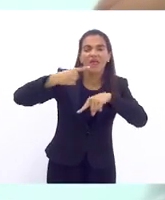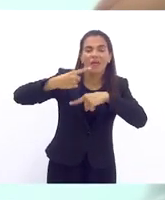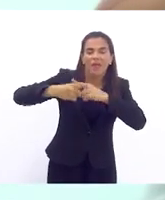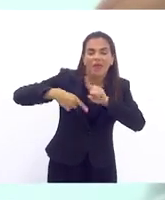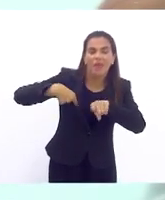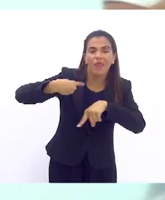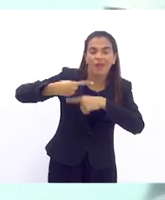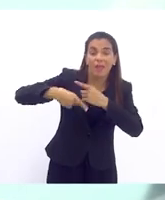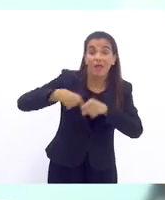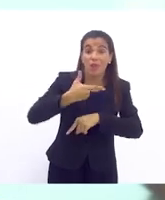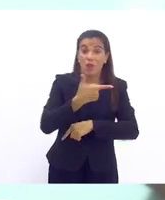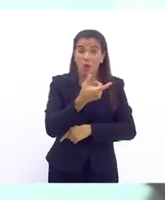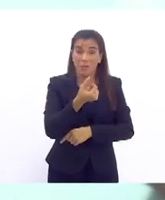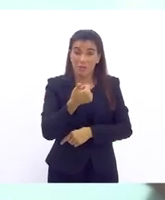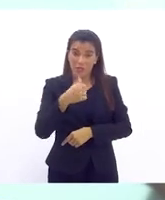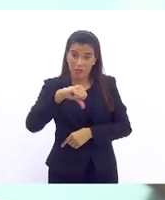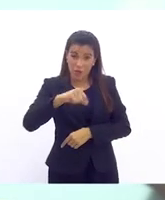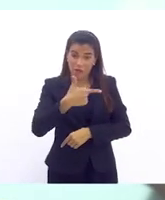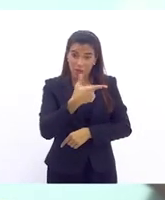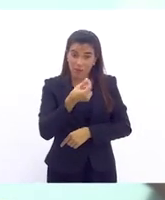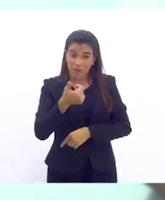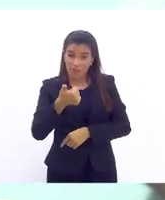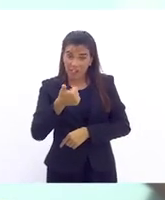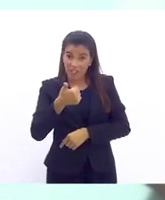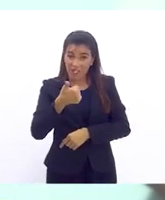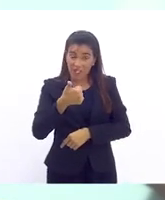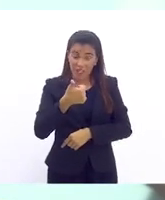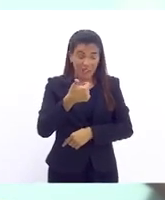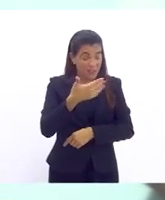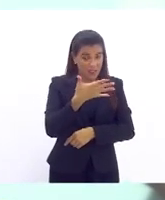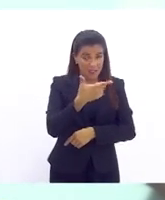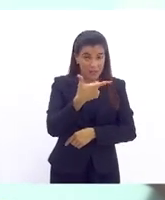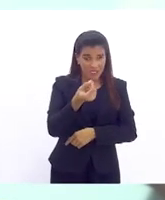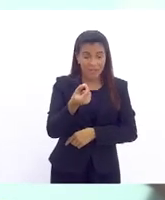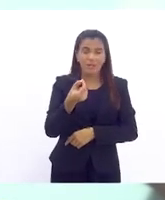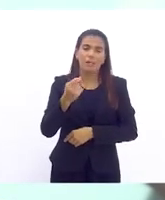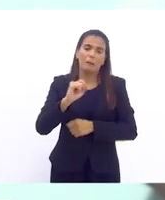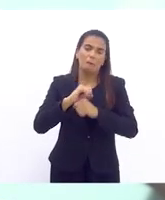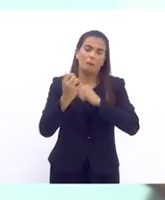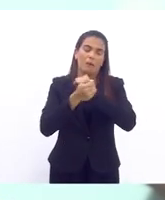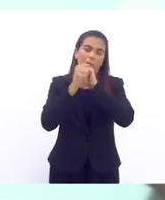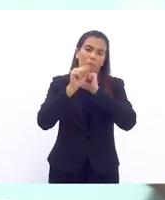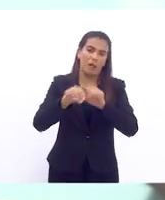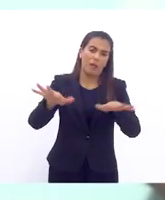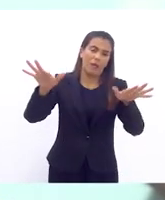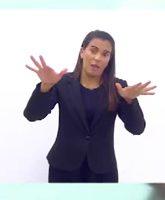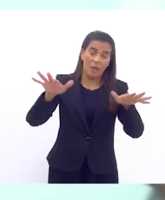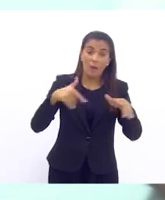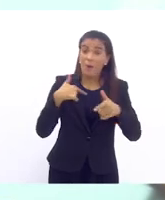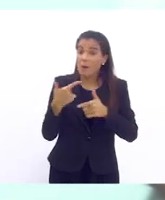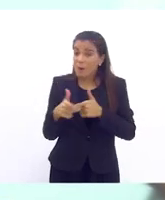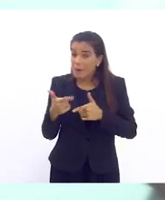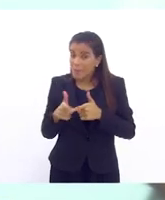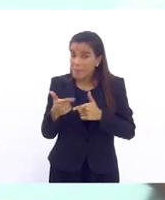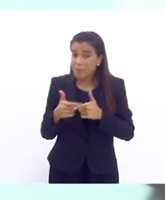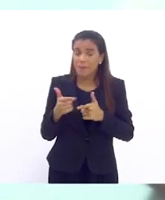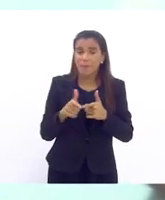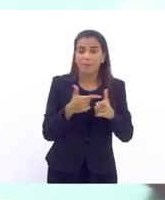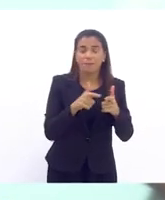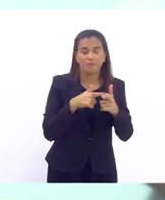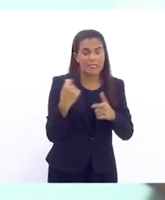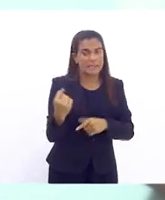2019 2022 2021 pandemia etc a gente teve um problema